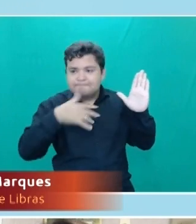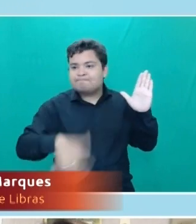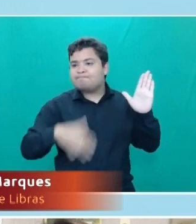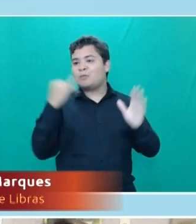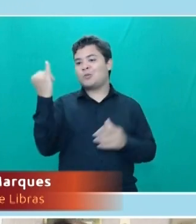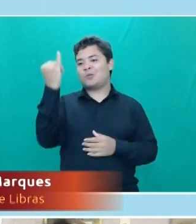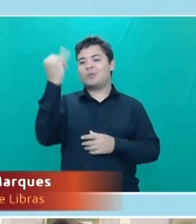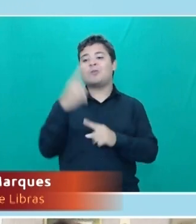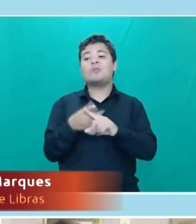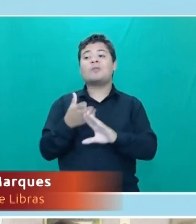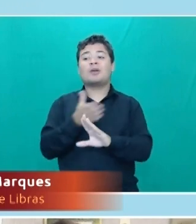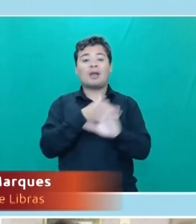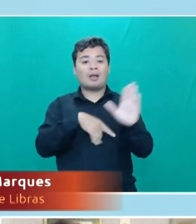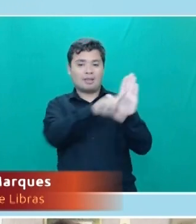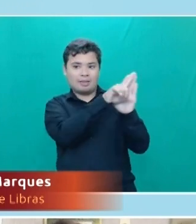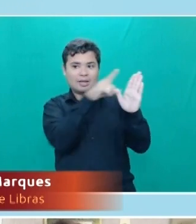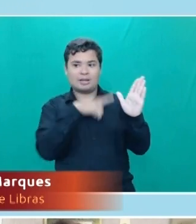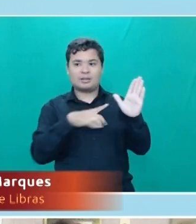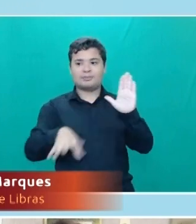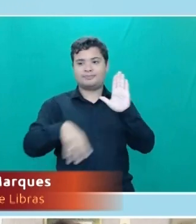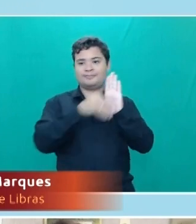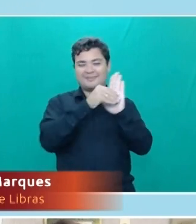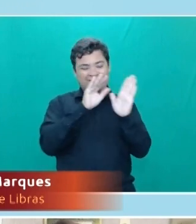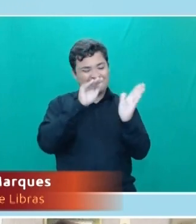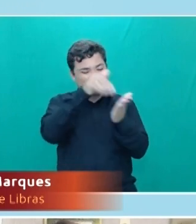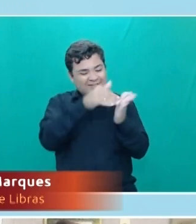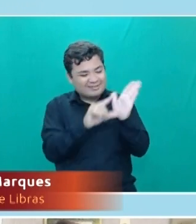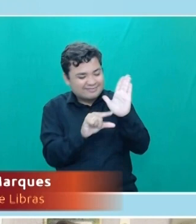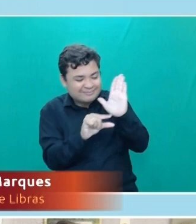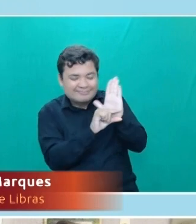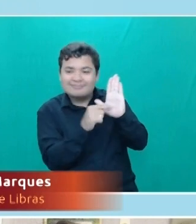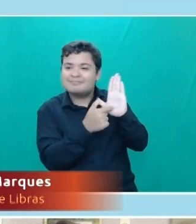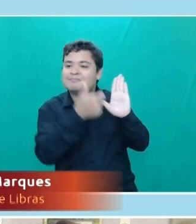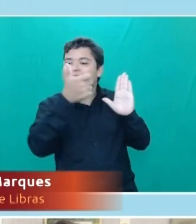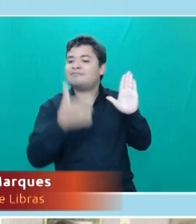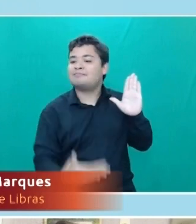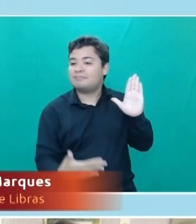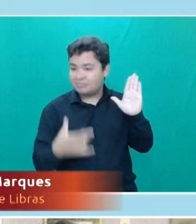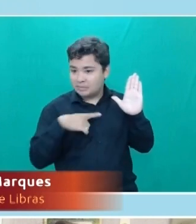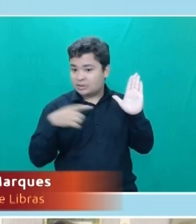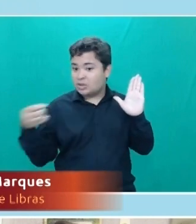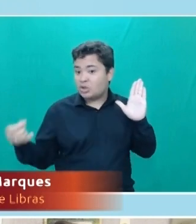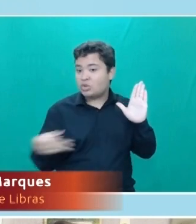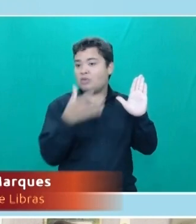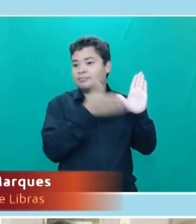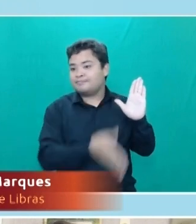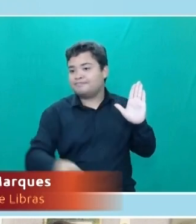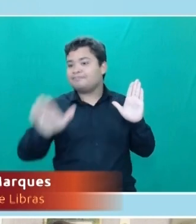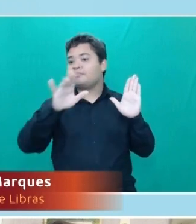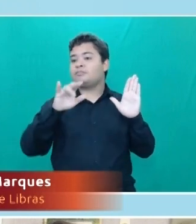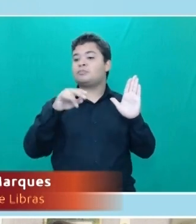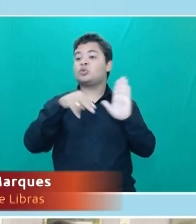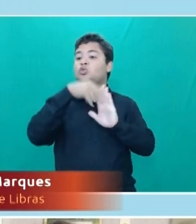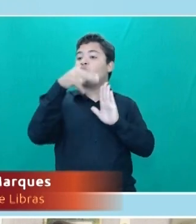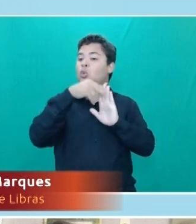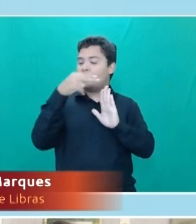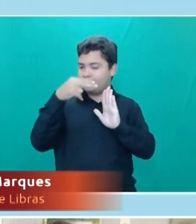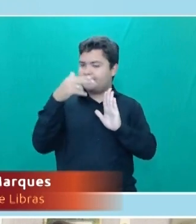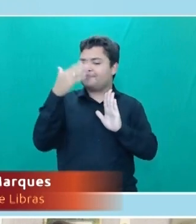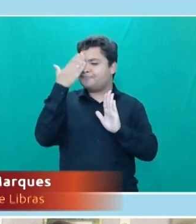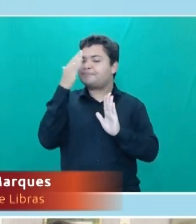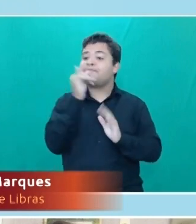ela trouxe um dispositivo, logo no seu final, conduzindo ali uma norma interpretativa exatamente para a gente